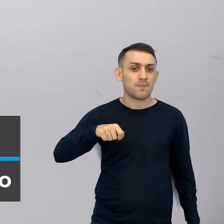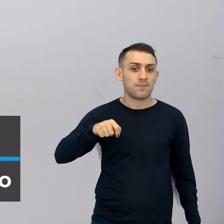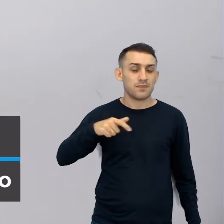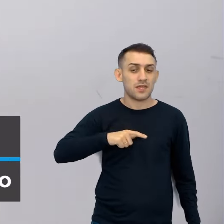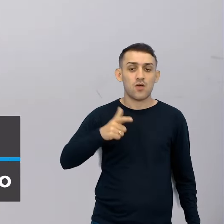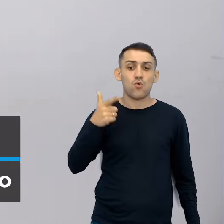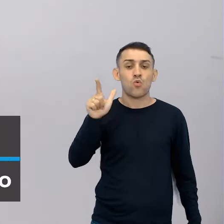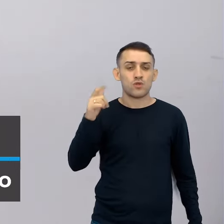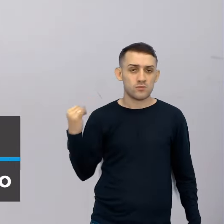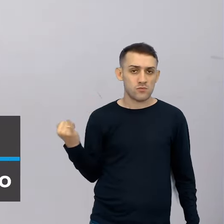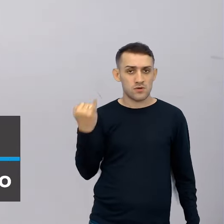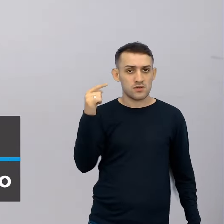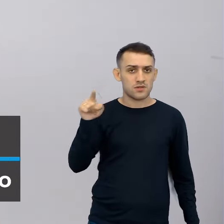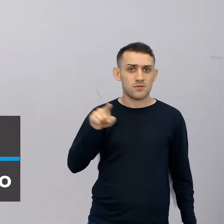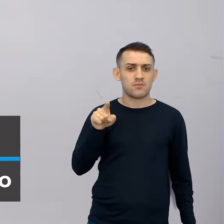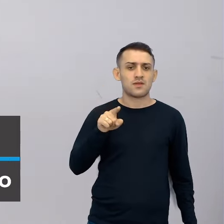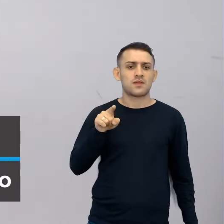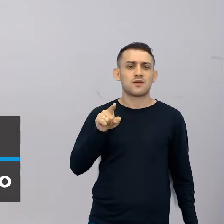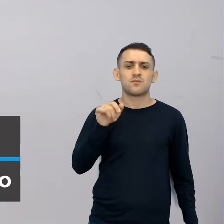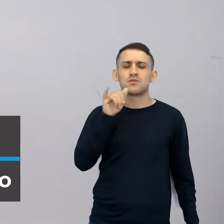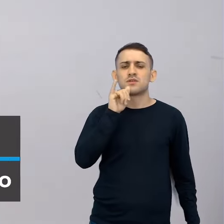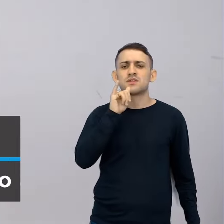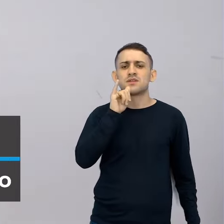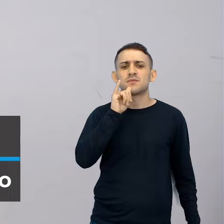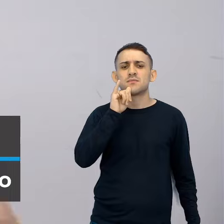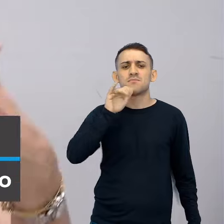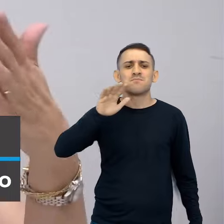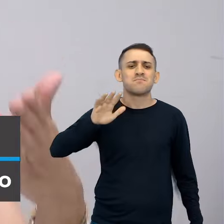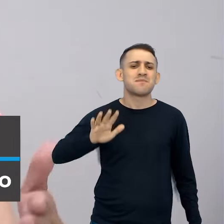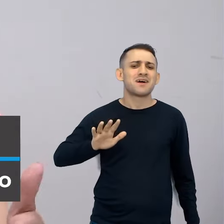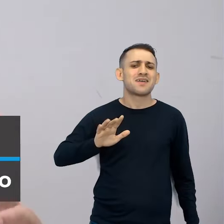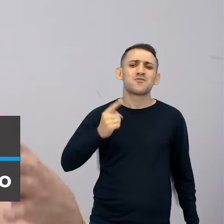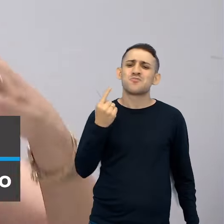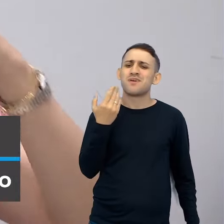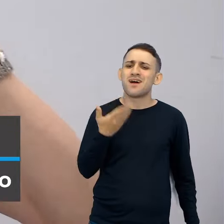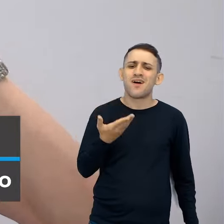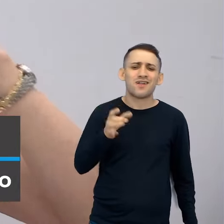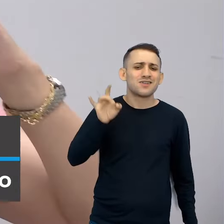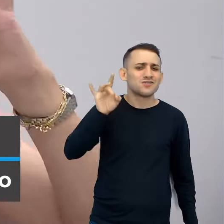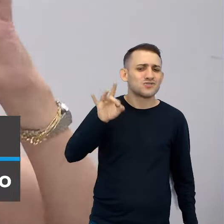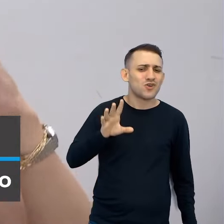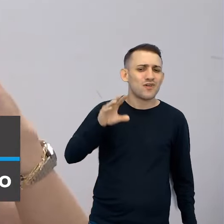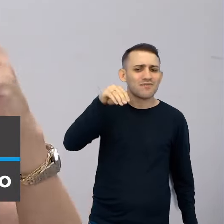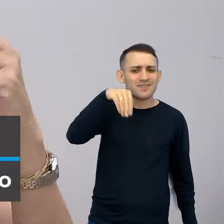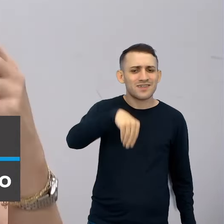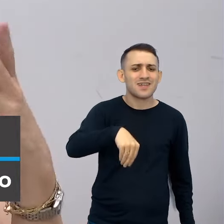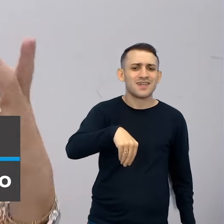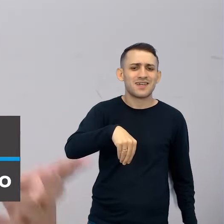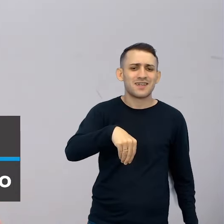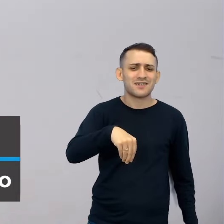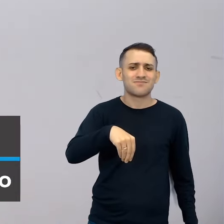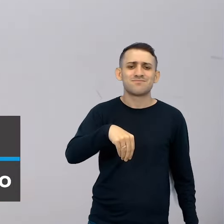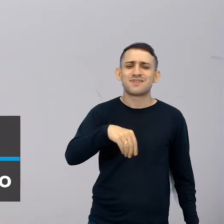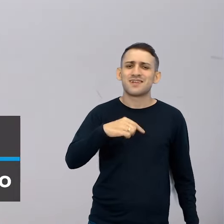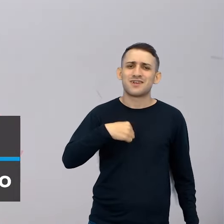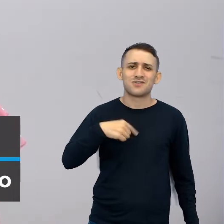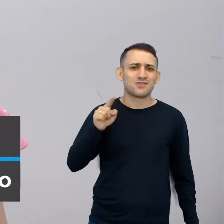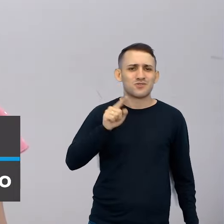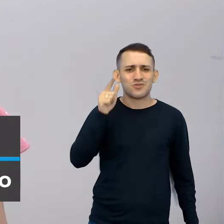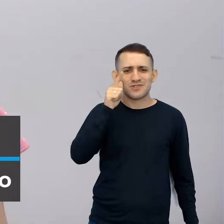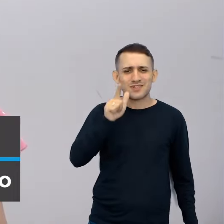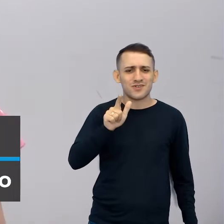ponto importante que eu ouvi falar também, assim, olha, mas numa aula só, dentro da minha grade, eu não consigo